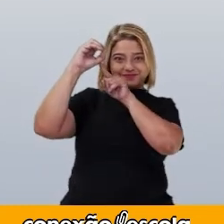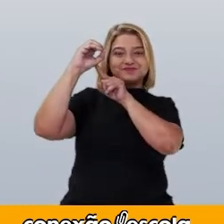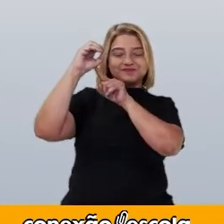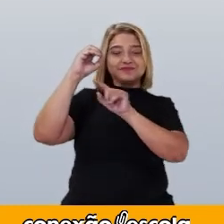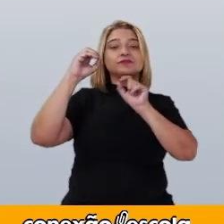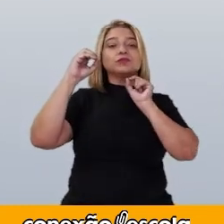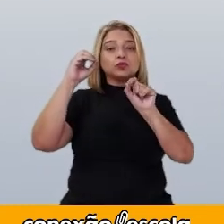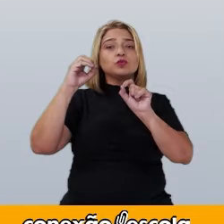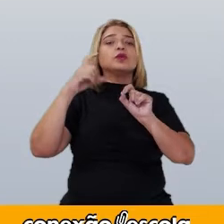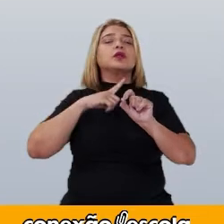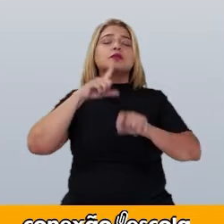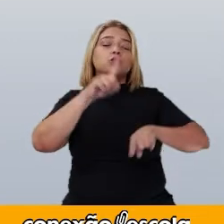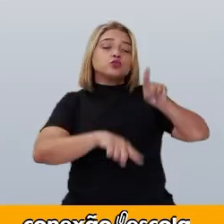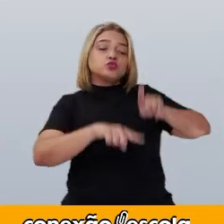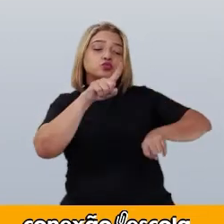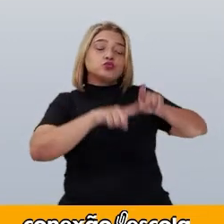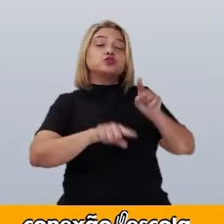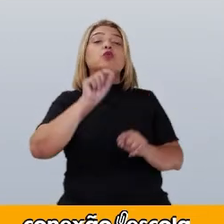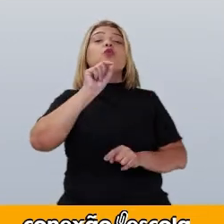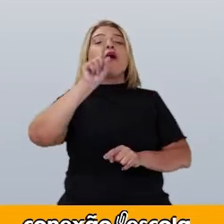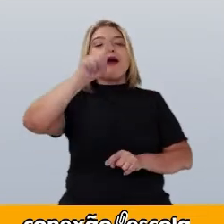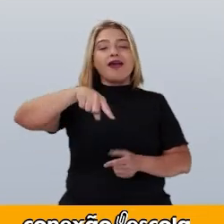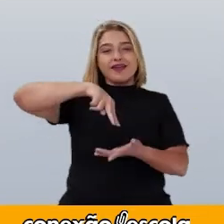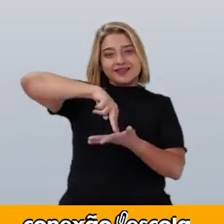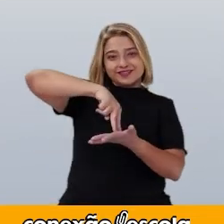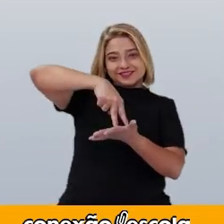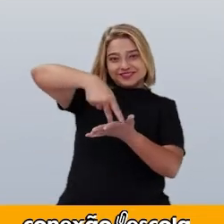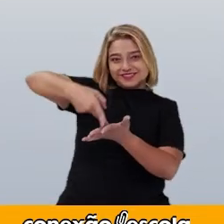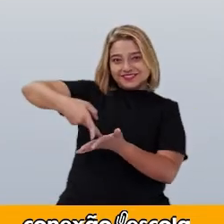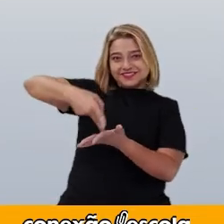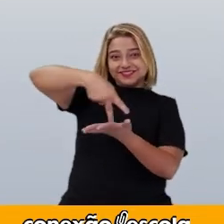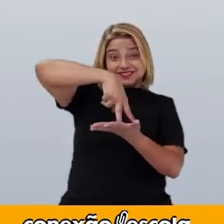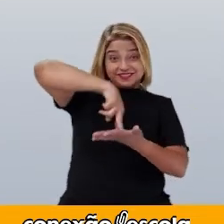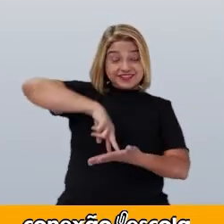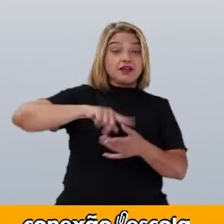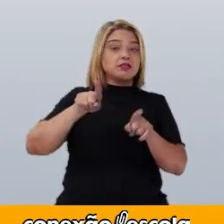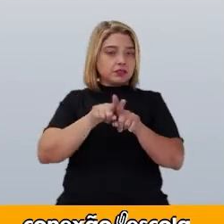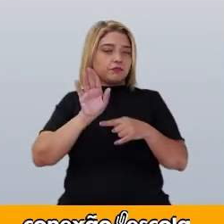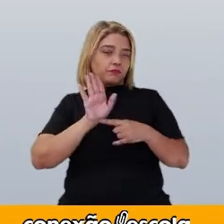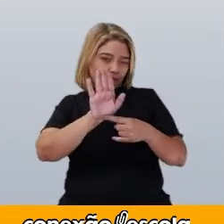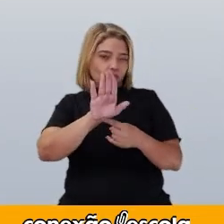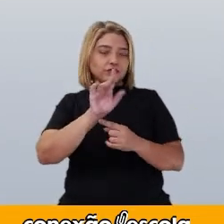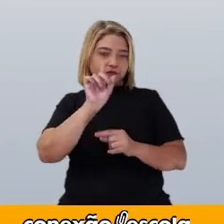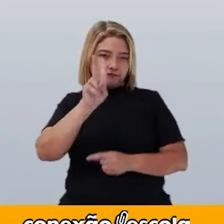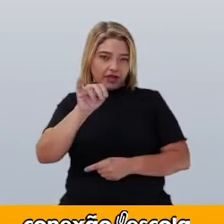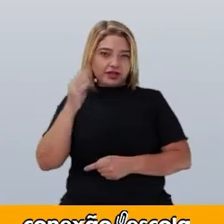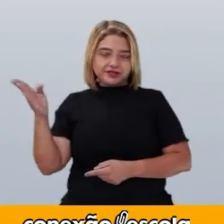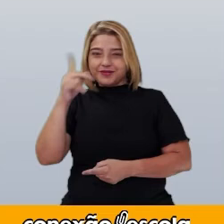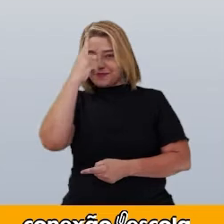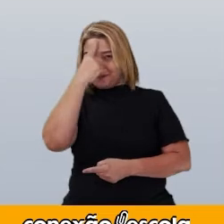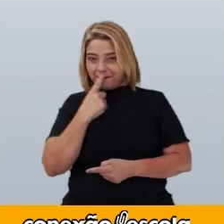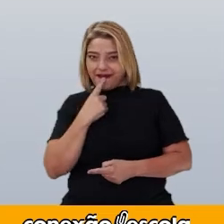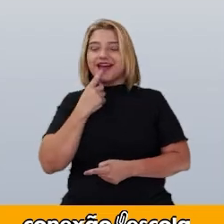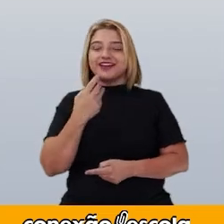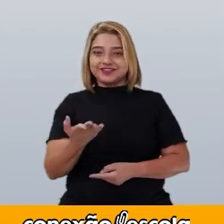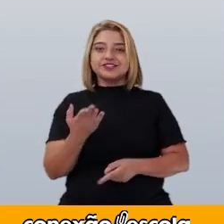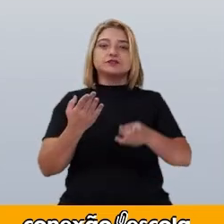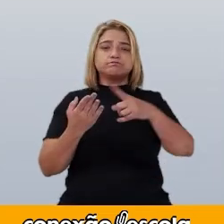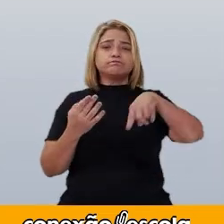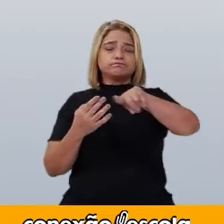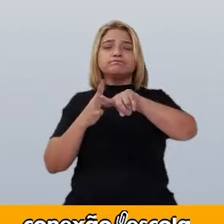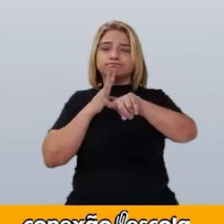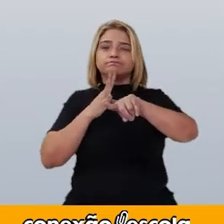medida usado é o transferidor, que eu vou te apresentar daqui a pouquinho, que pode